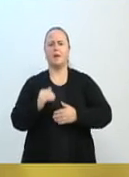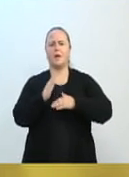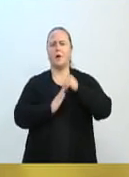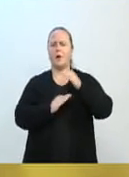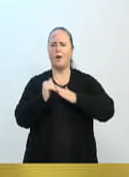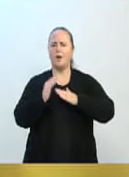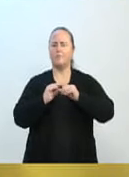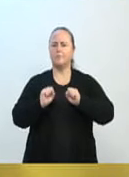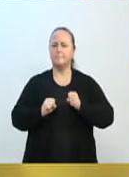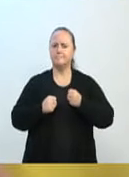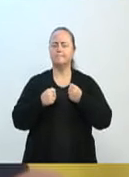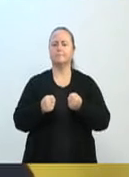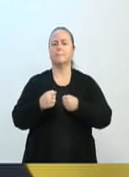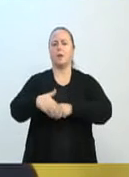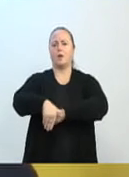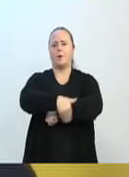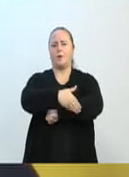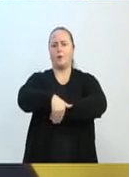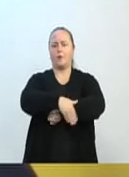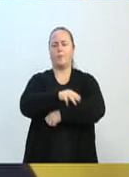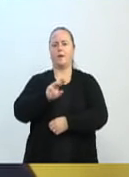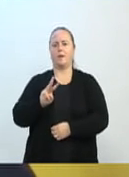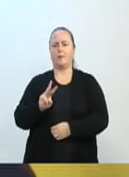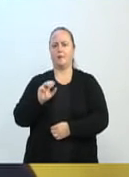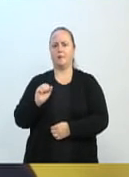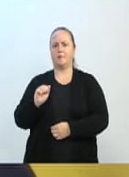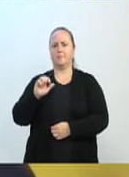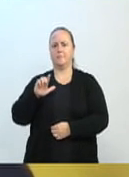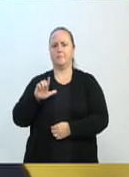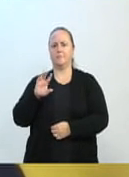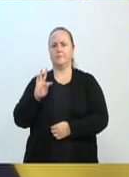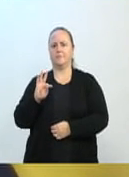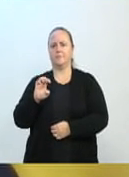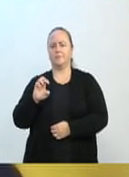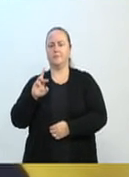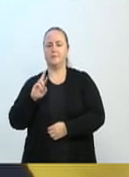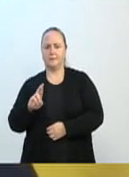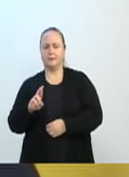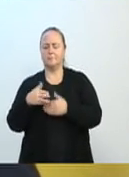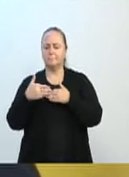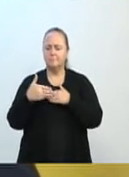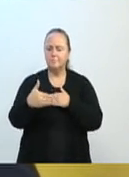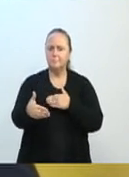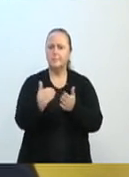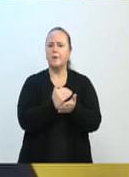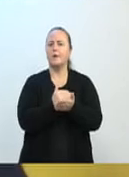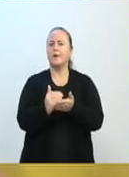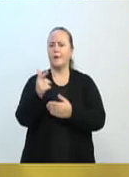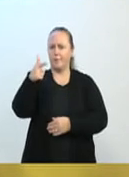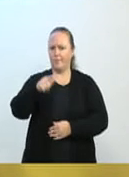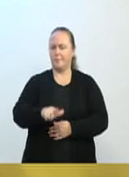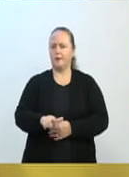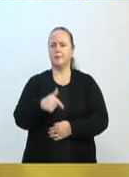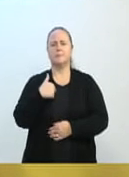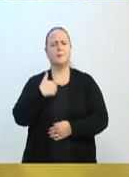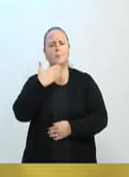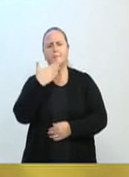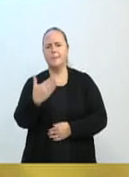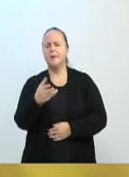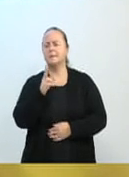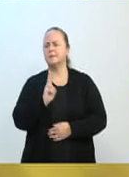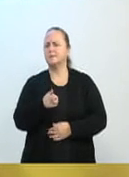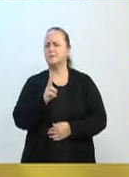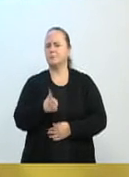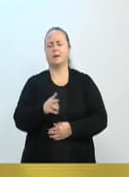que a volta e Berna eu acredito que em breve nós vamos ter essa obra reiniciada eu cobro isso toda a sessão e vou